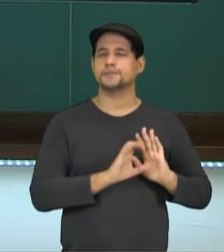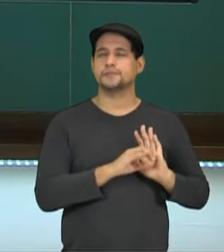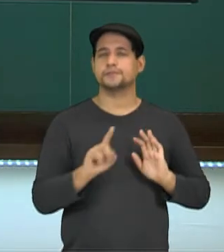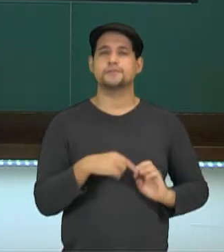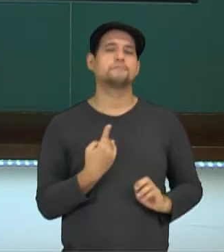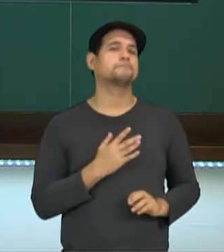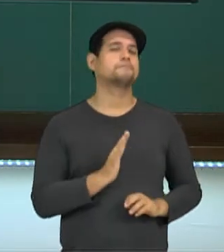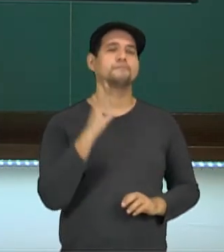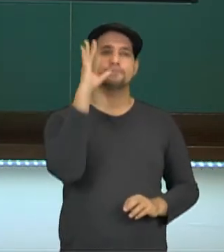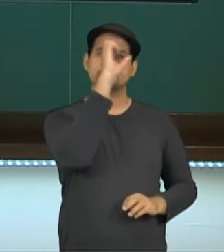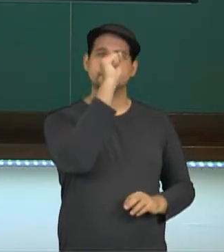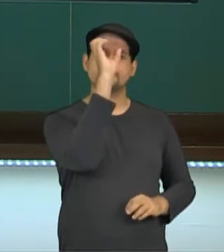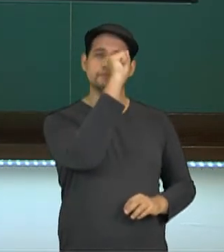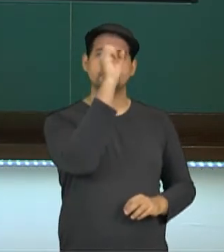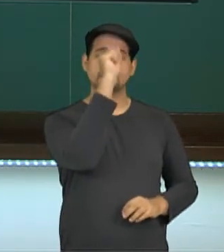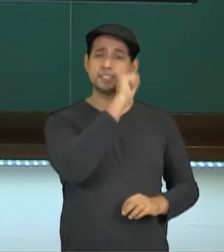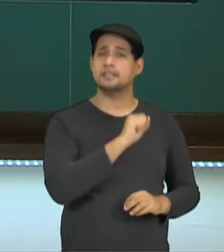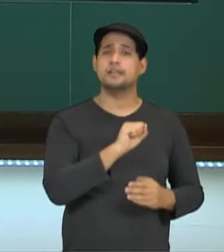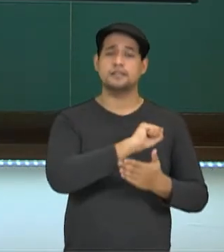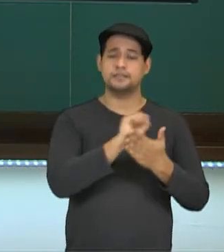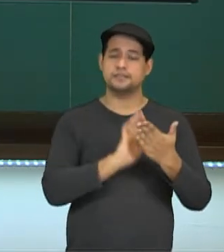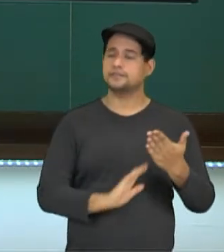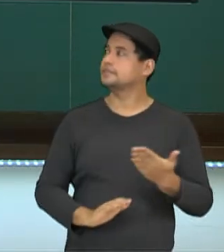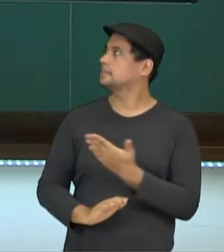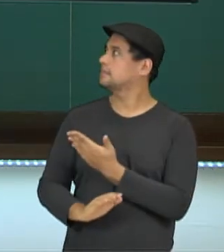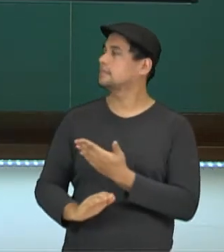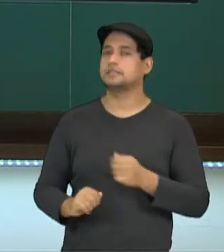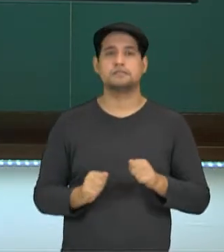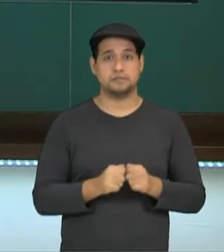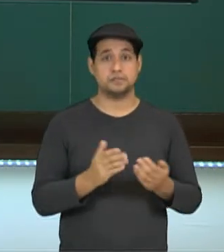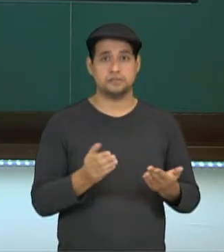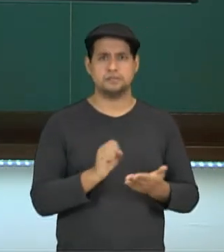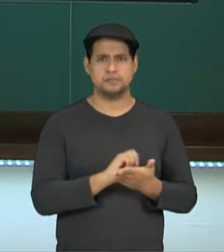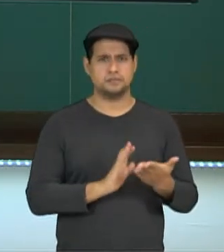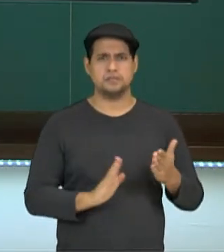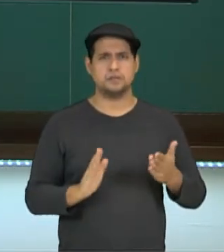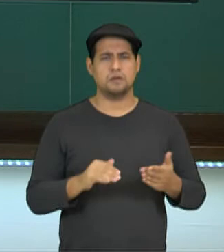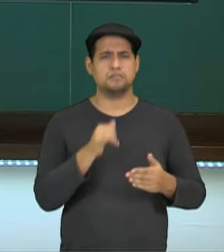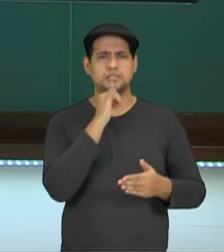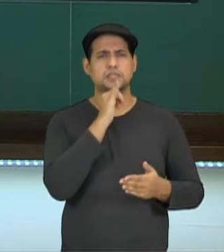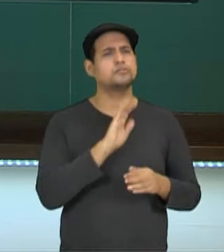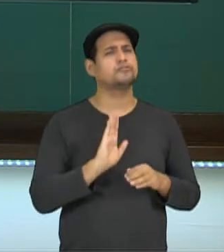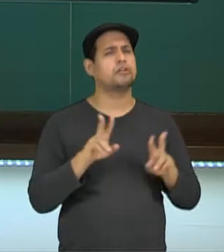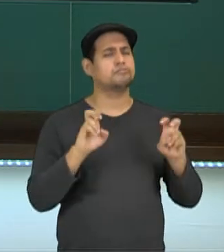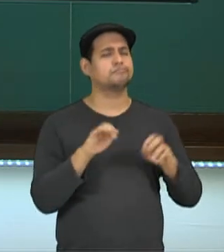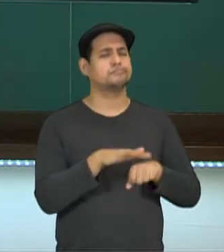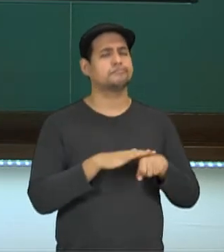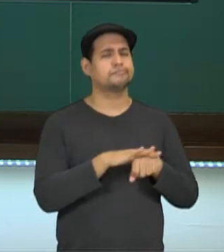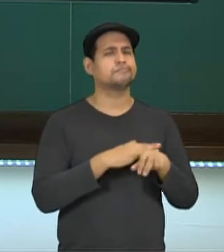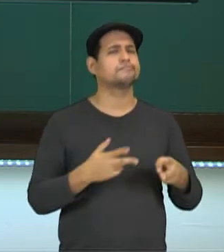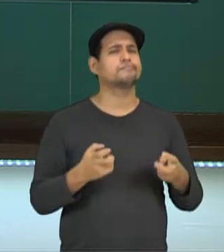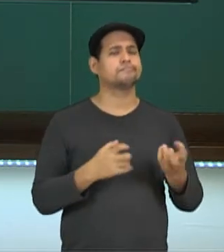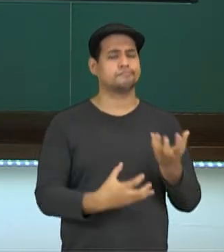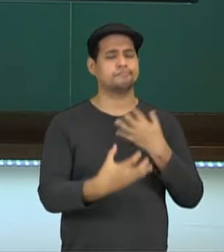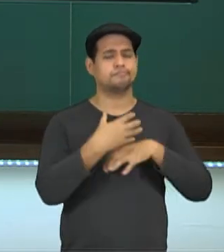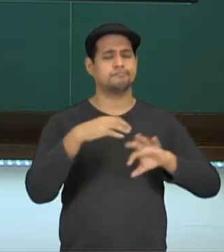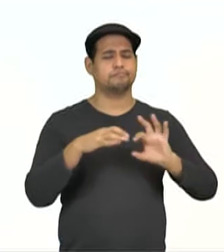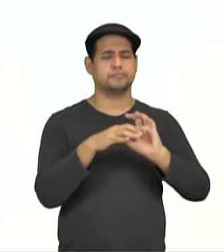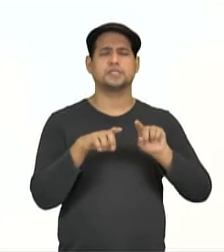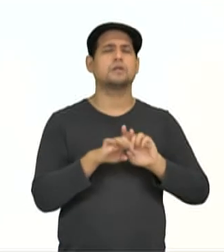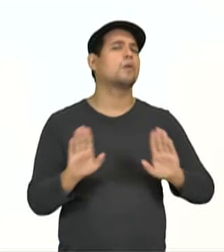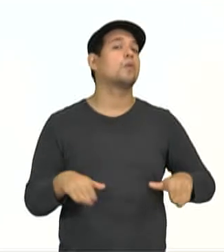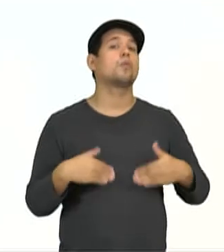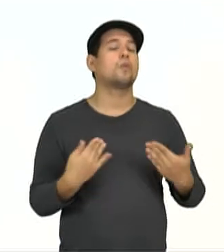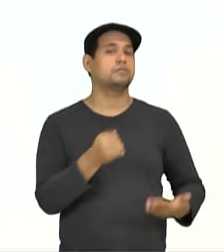nós aprendemos, né? Então aqui, pessoal, vamos fazer essa atividade, né? A partir da discussão que tivemos sobre resiliência,